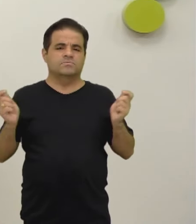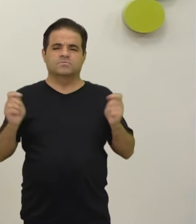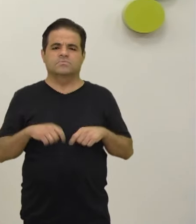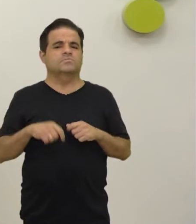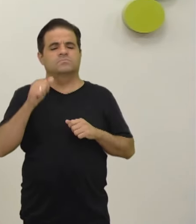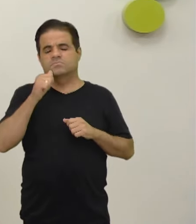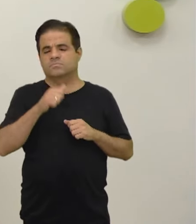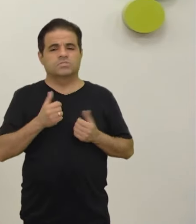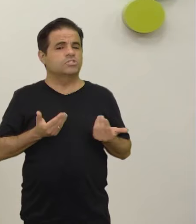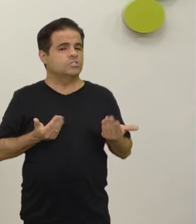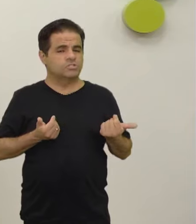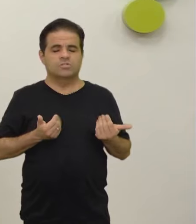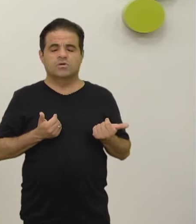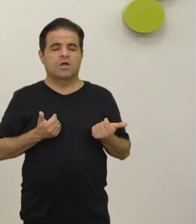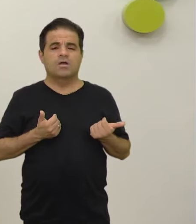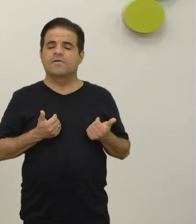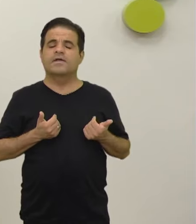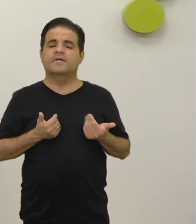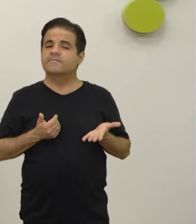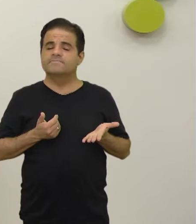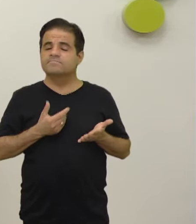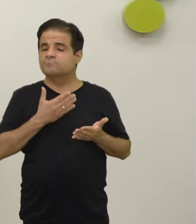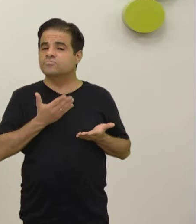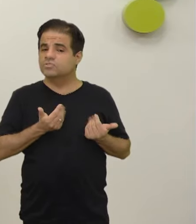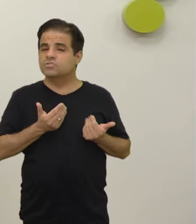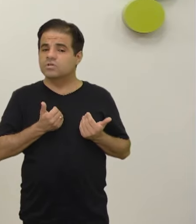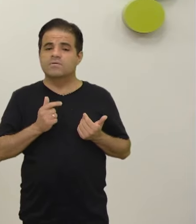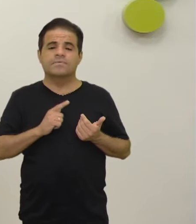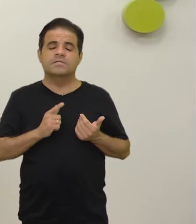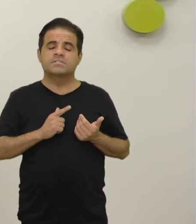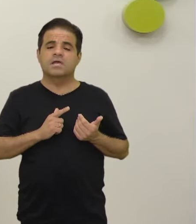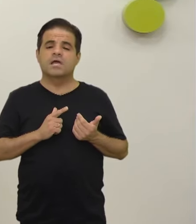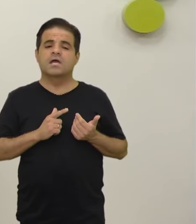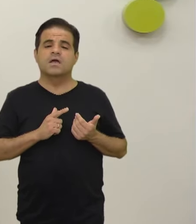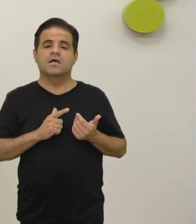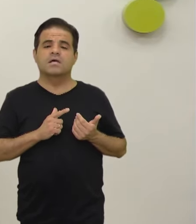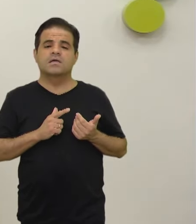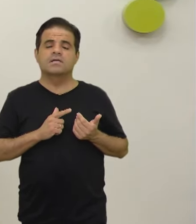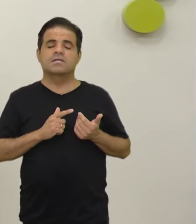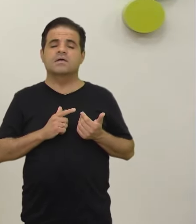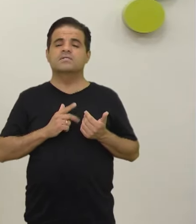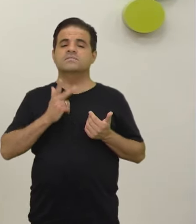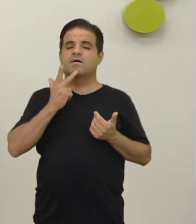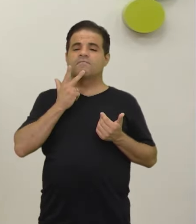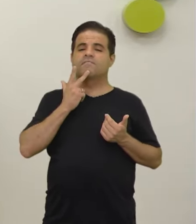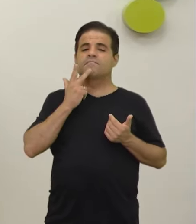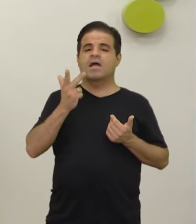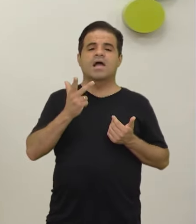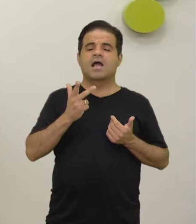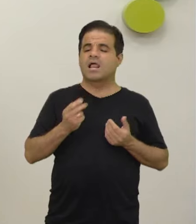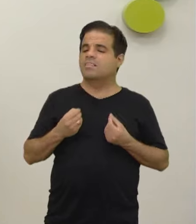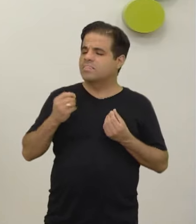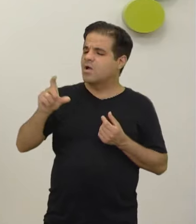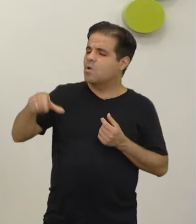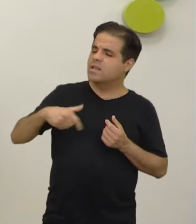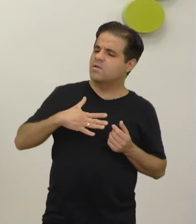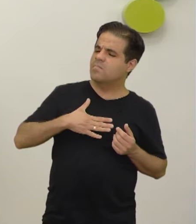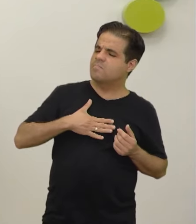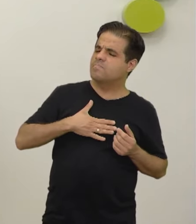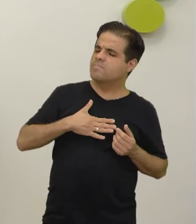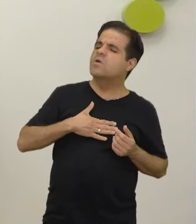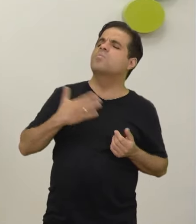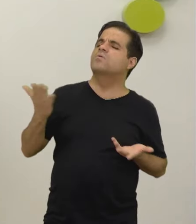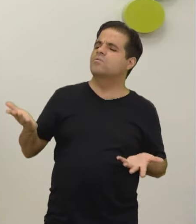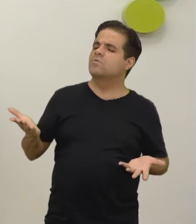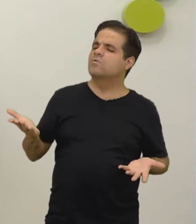mulheres e homens, que os homens eles têm muito essa fala, né? o cartão é meu e não sei o quê.